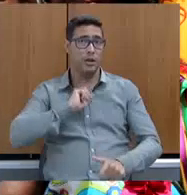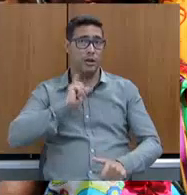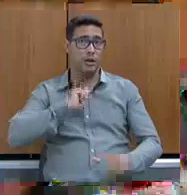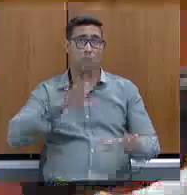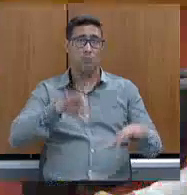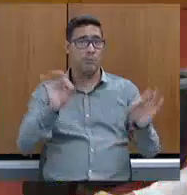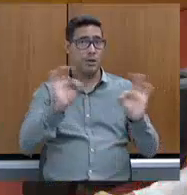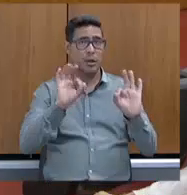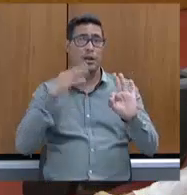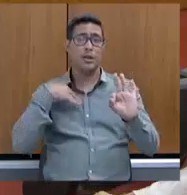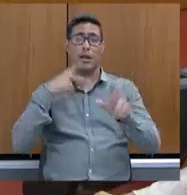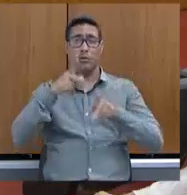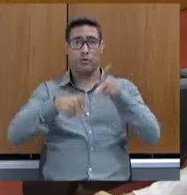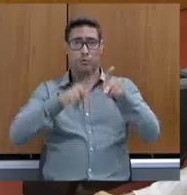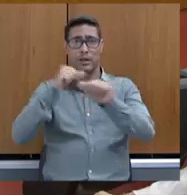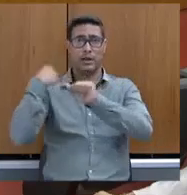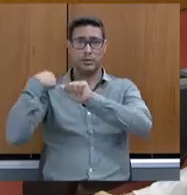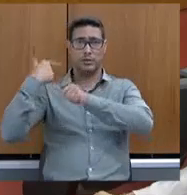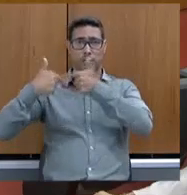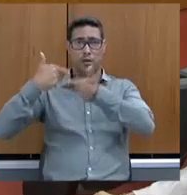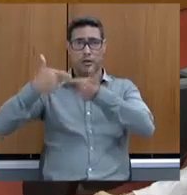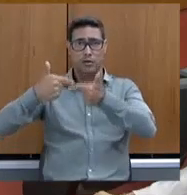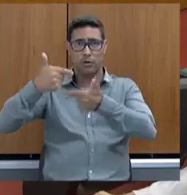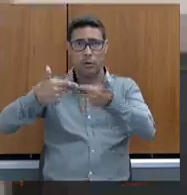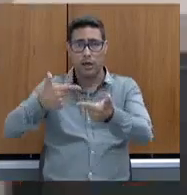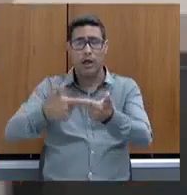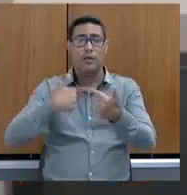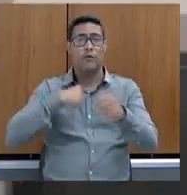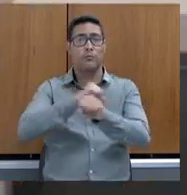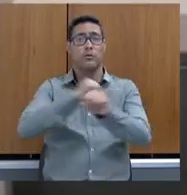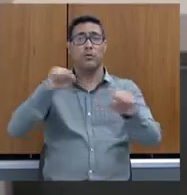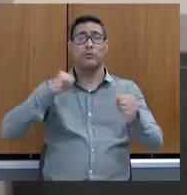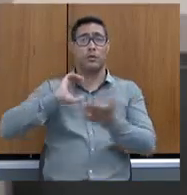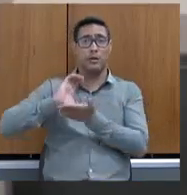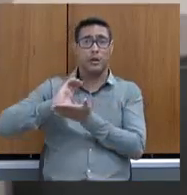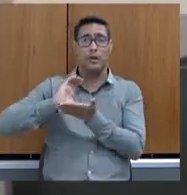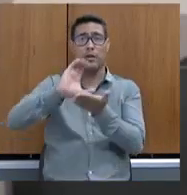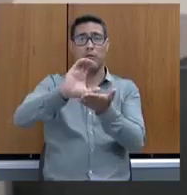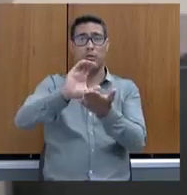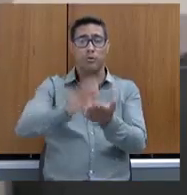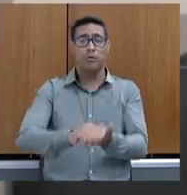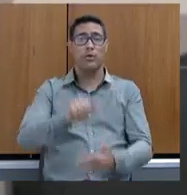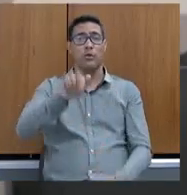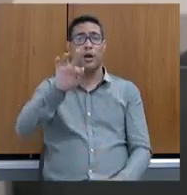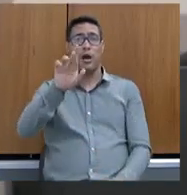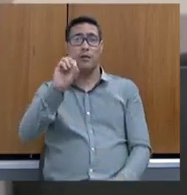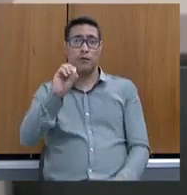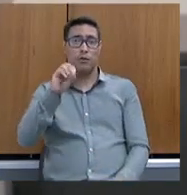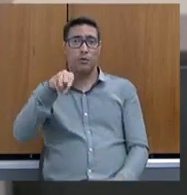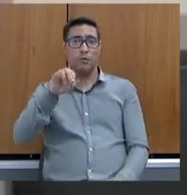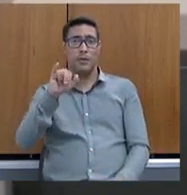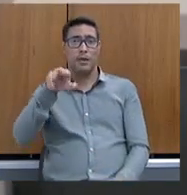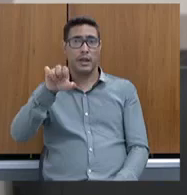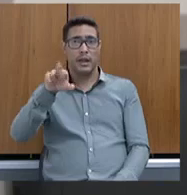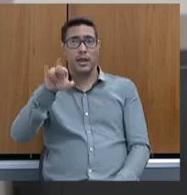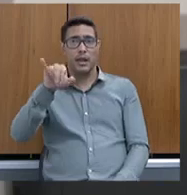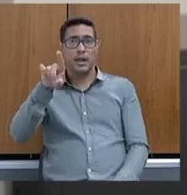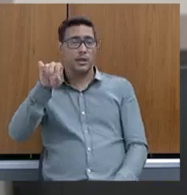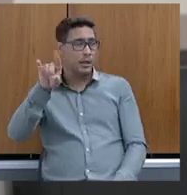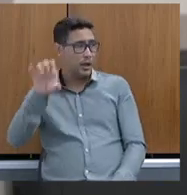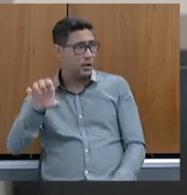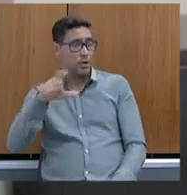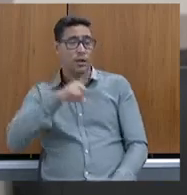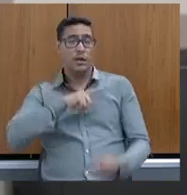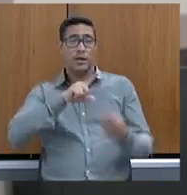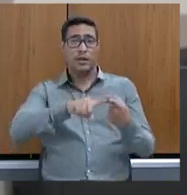Comunidades tradicionais e não tivemos como vai passar o recurso então o afromilinidade chegou agora 387